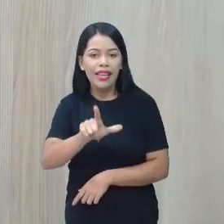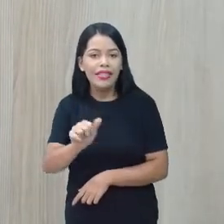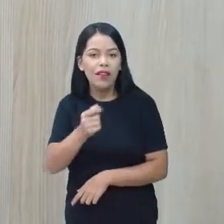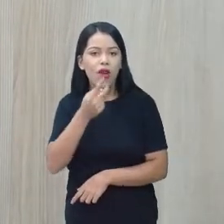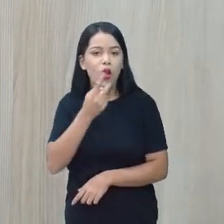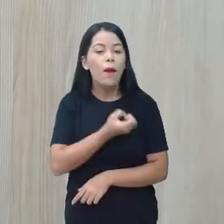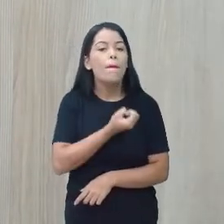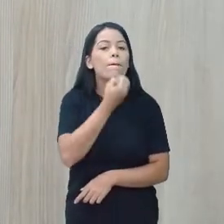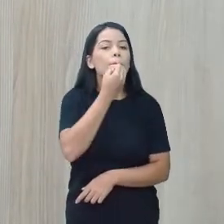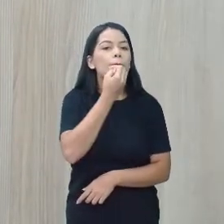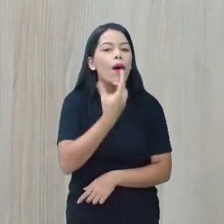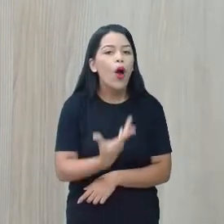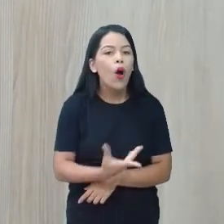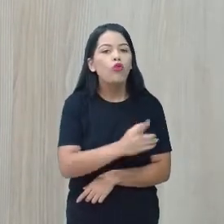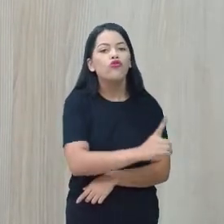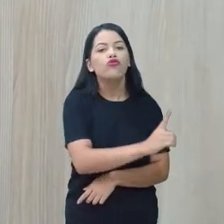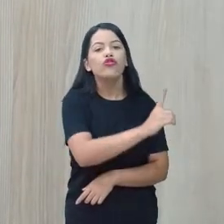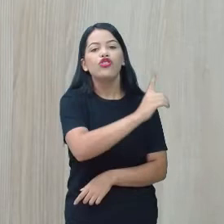dia!